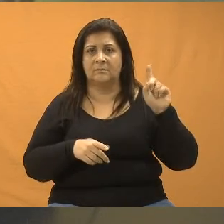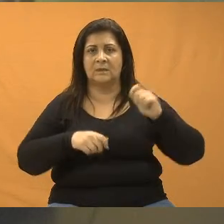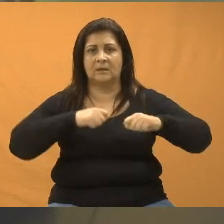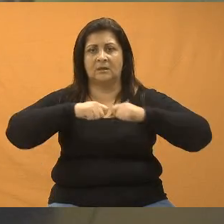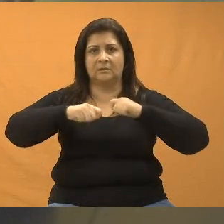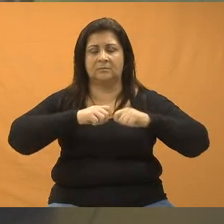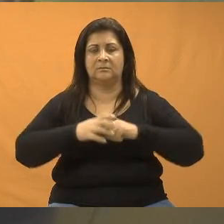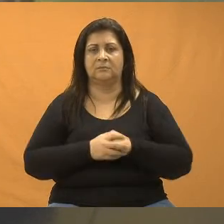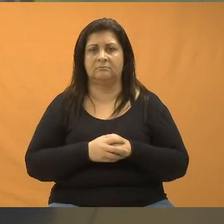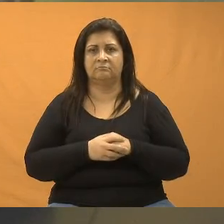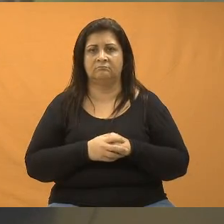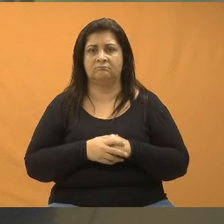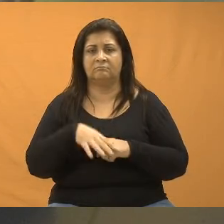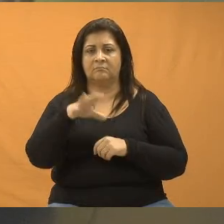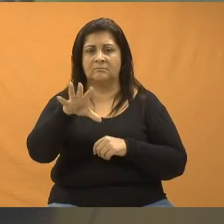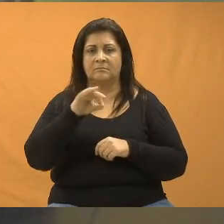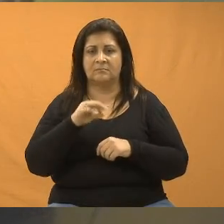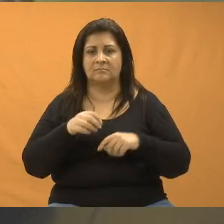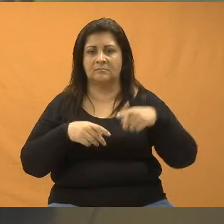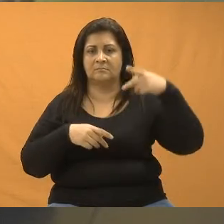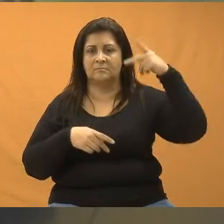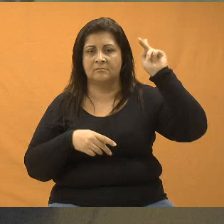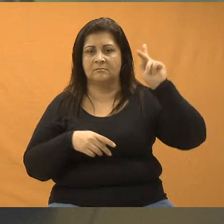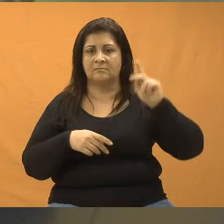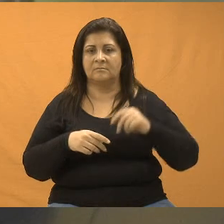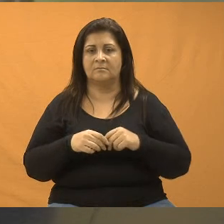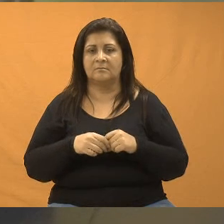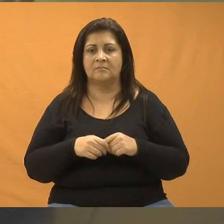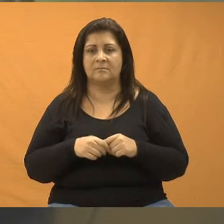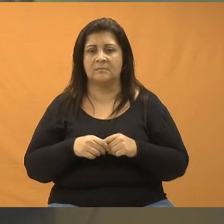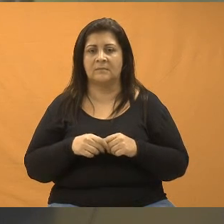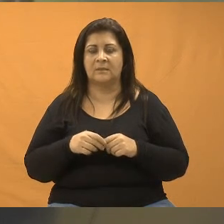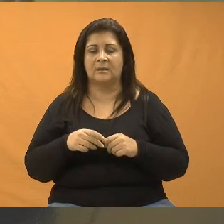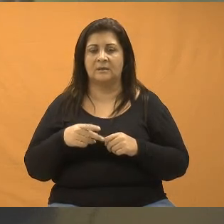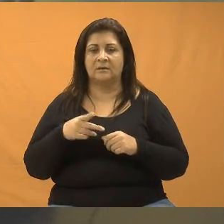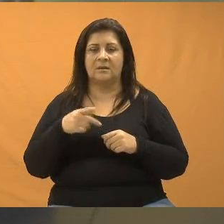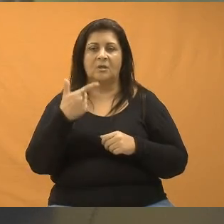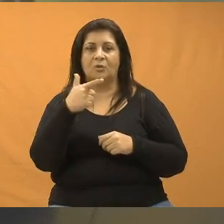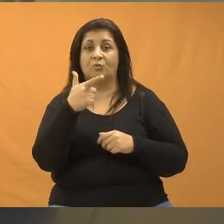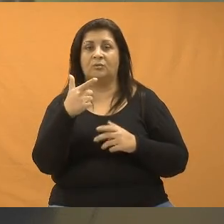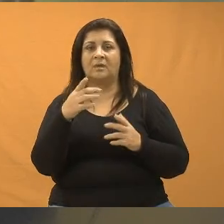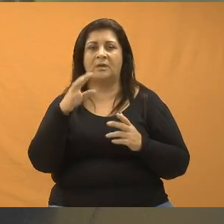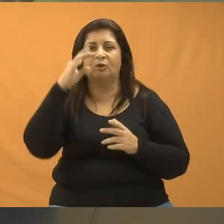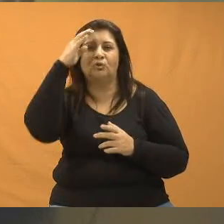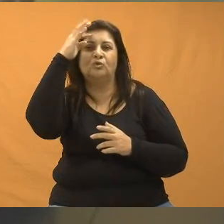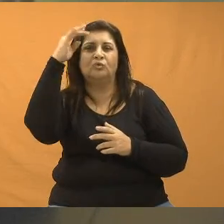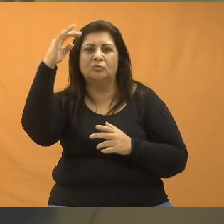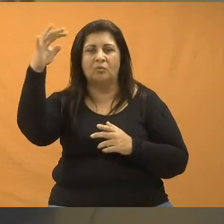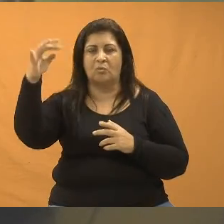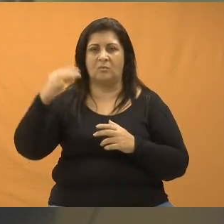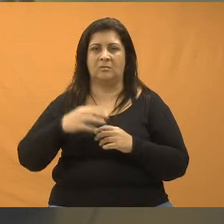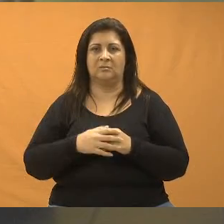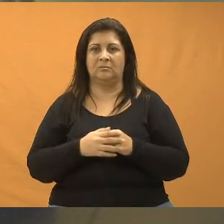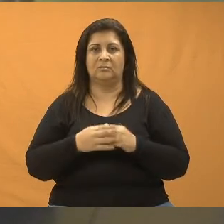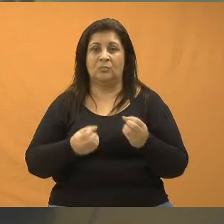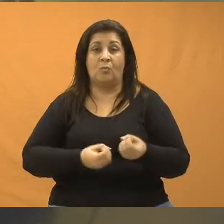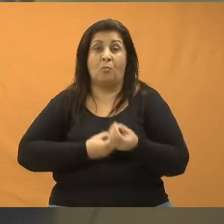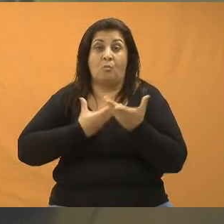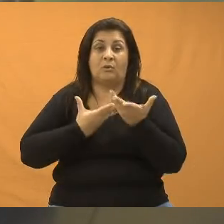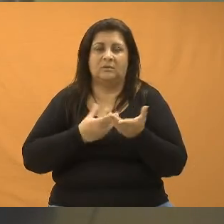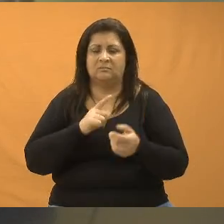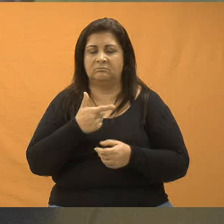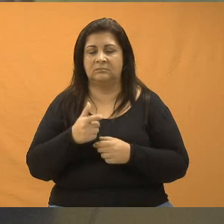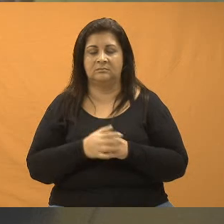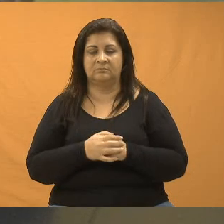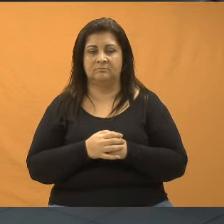minha decisão em todo esse processo vai ser uma decisão sem romantismo e baseada nos números. Quer fechar,